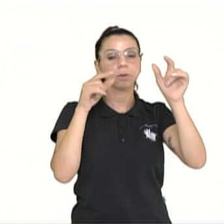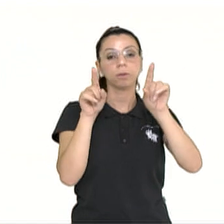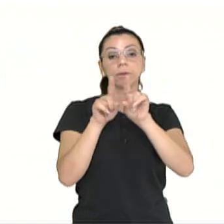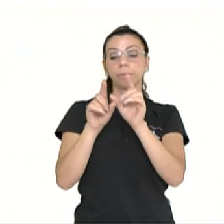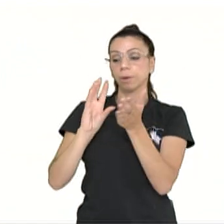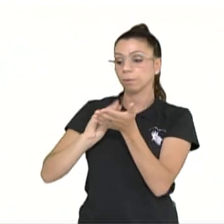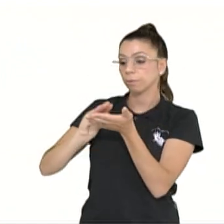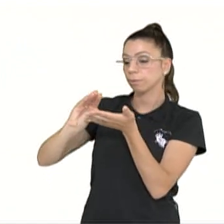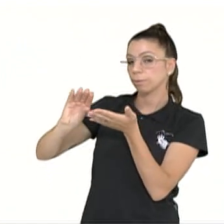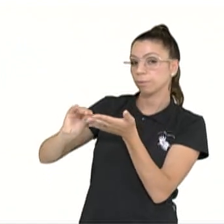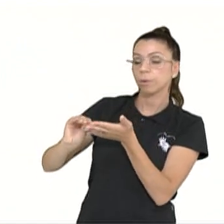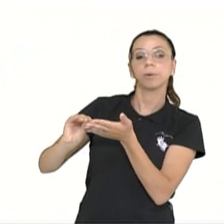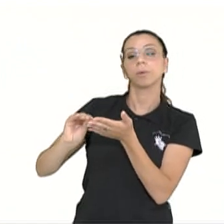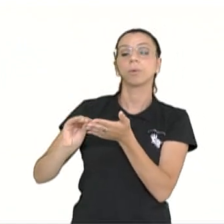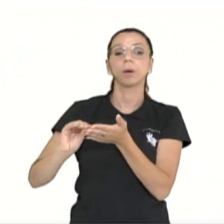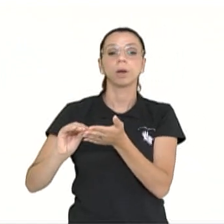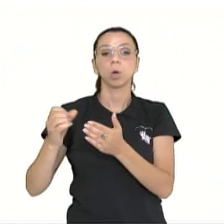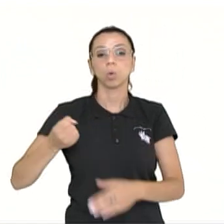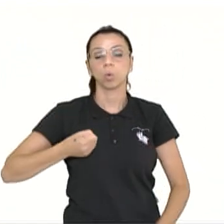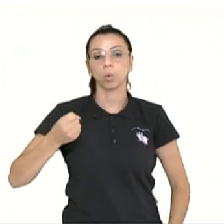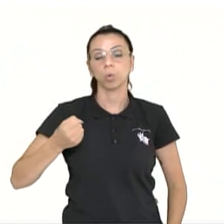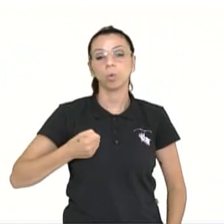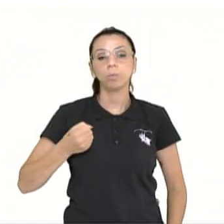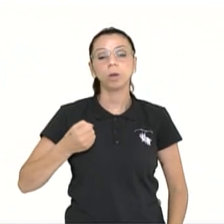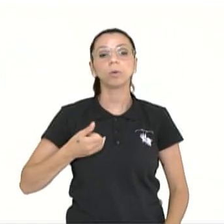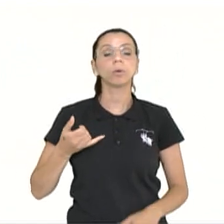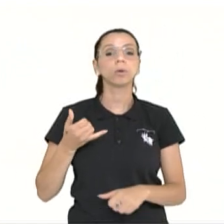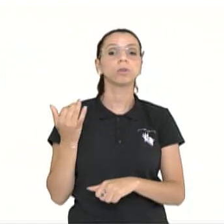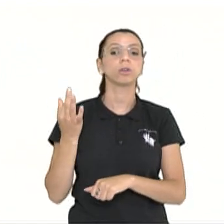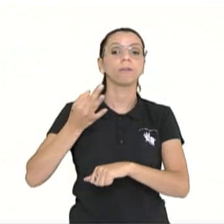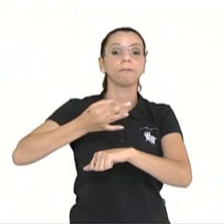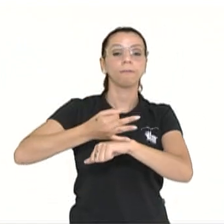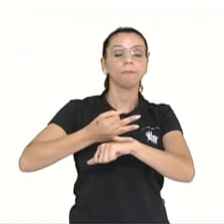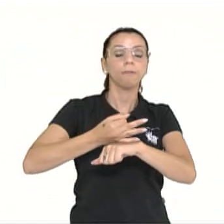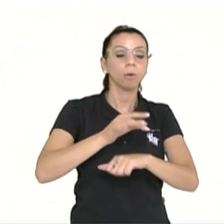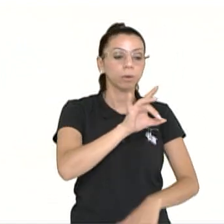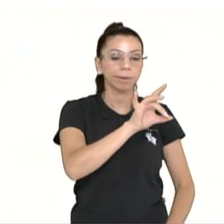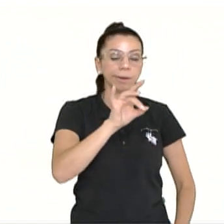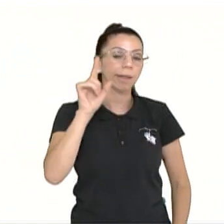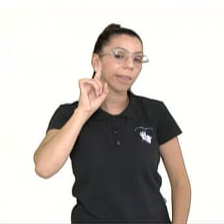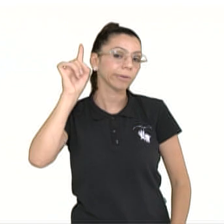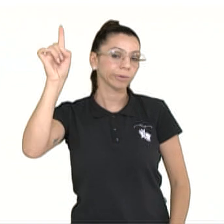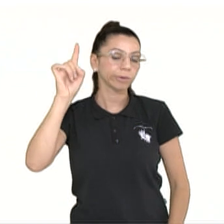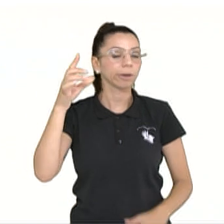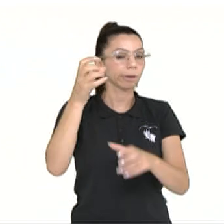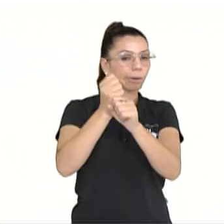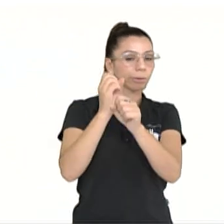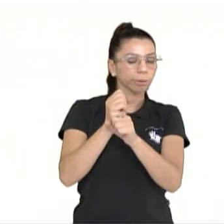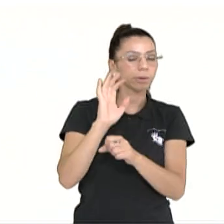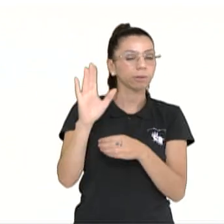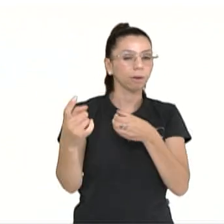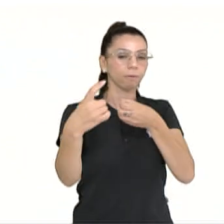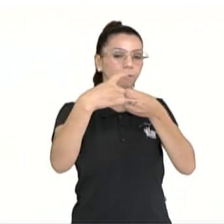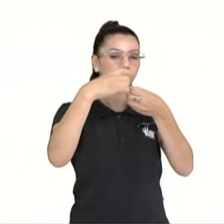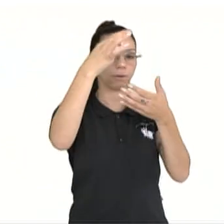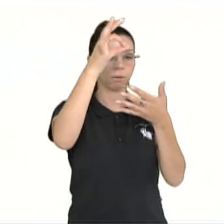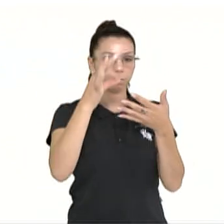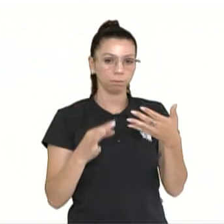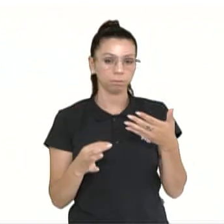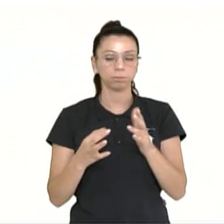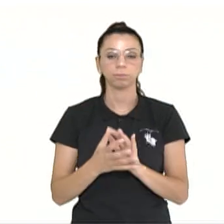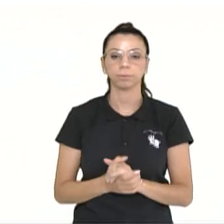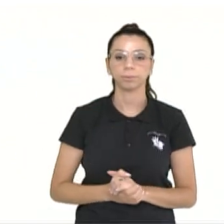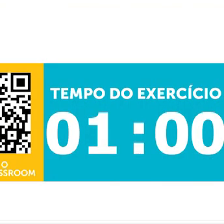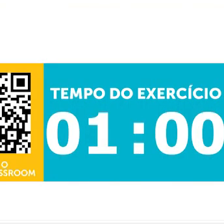dados dos números de faltas de cada dia da semana, para que você possa calcular aí o que está sendo pedido, e a gente já volta para verificar como que você